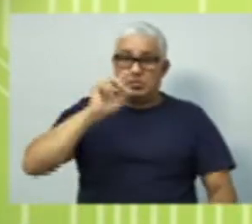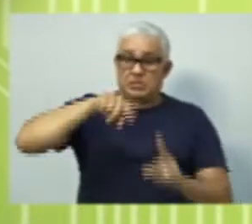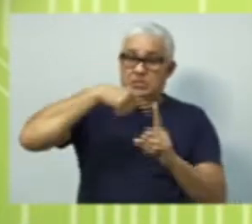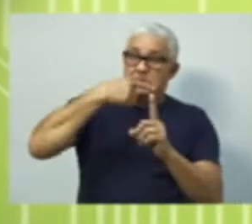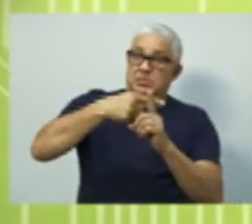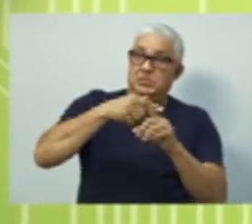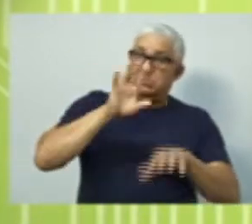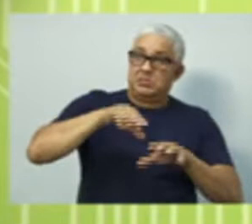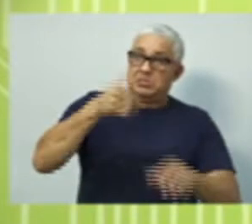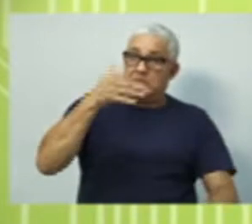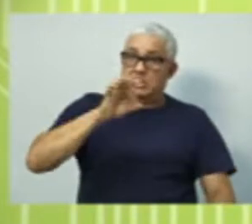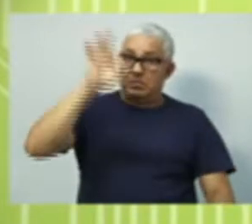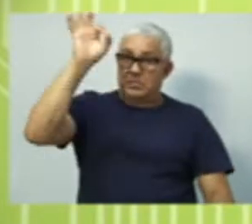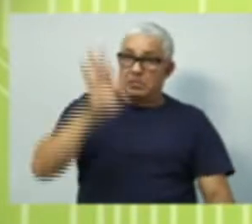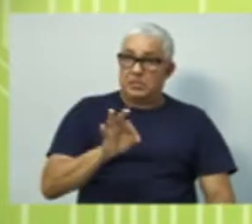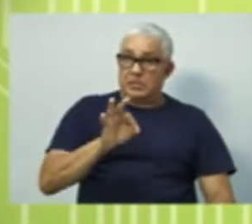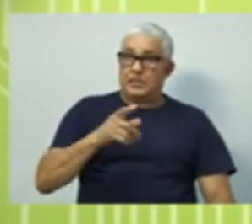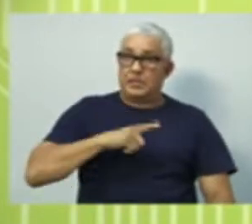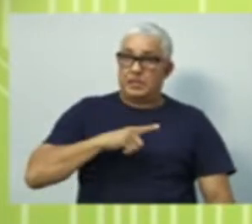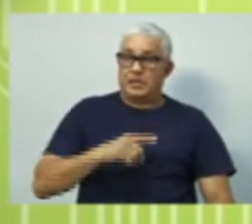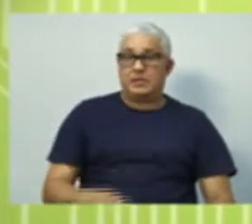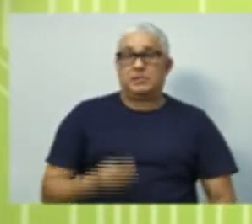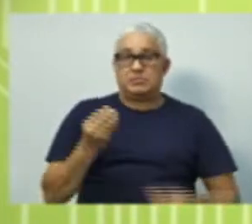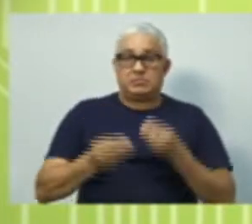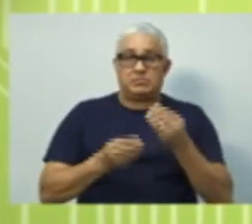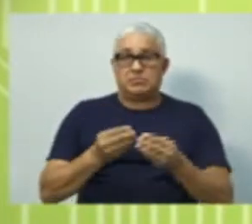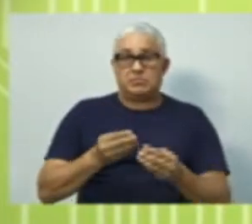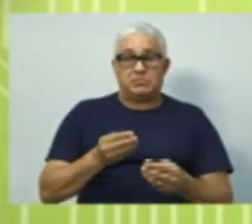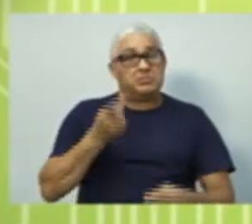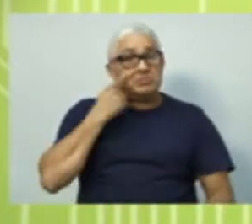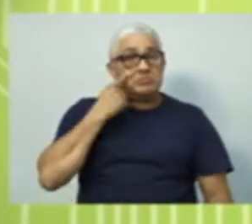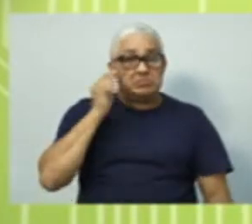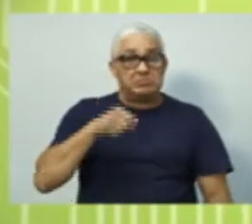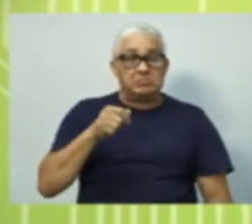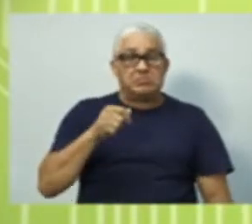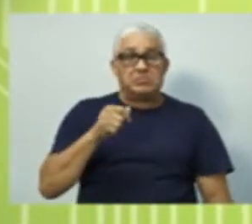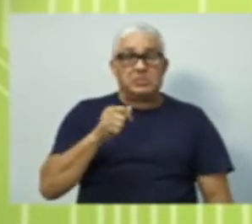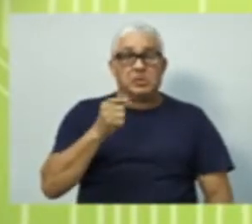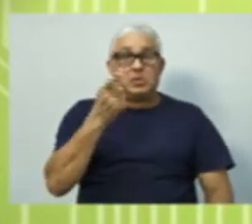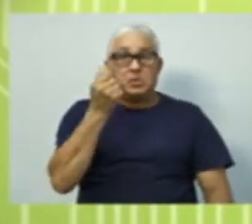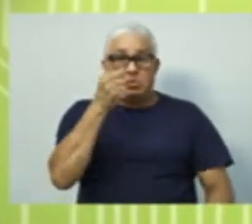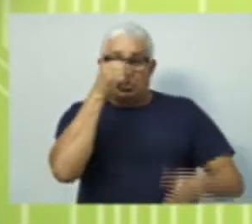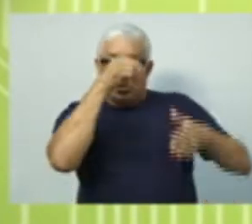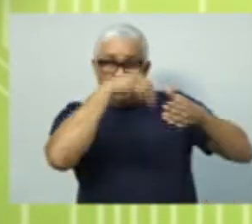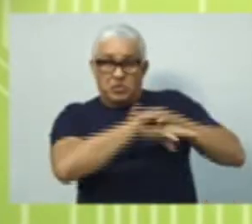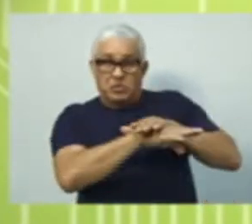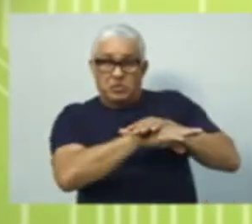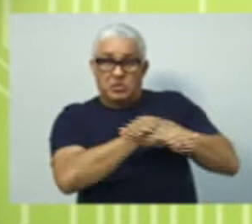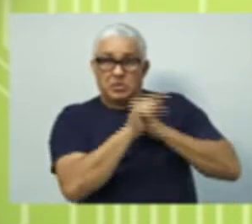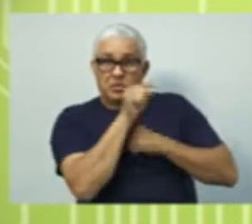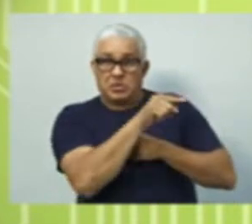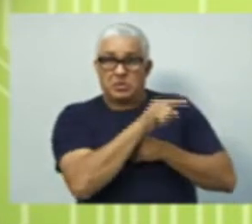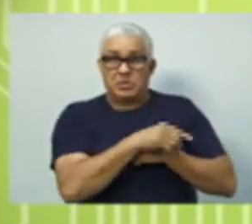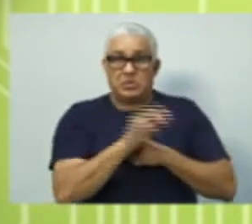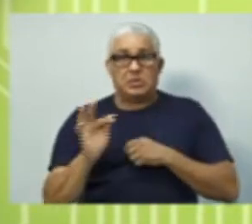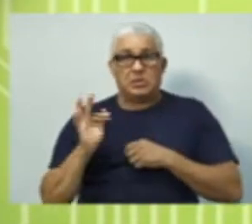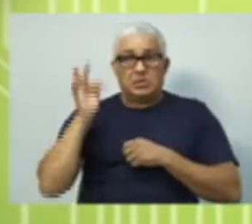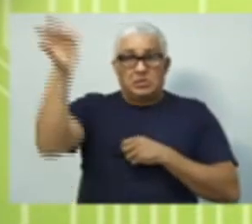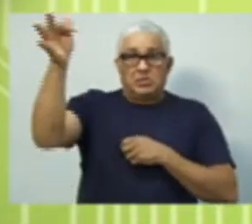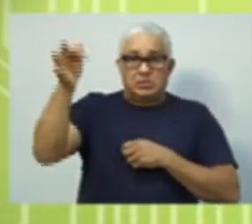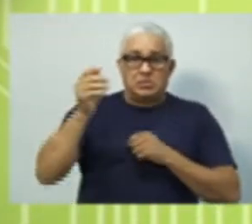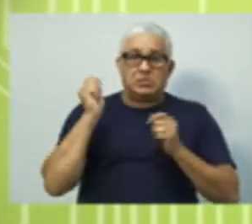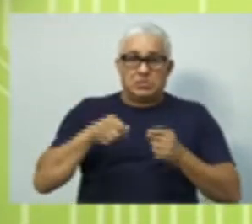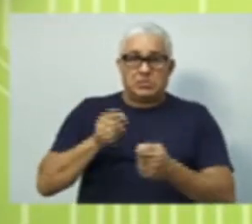em média de 10%, ele tem como fazer uma previsão de uma guarda de um capital, que esse capital servirá para um investimento